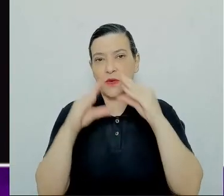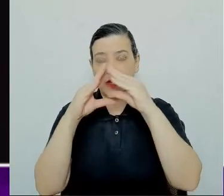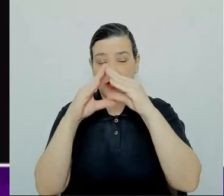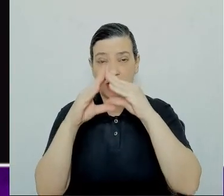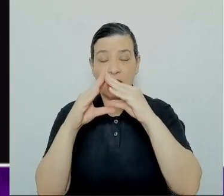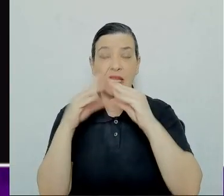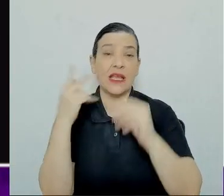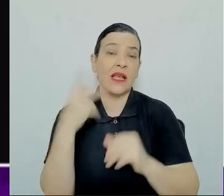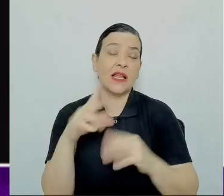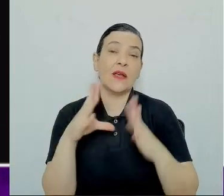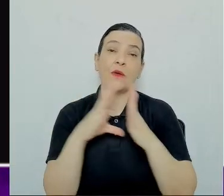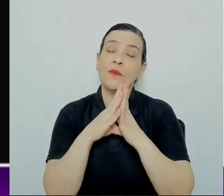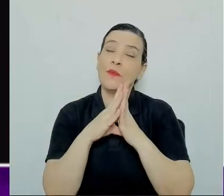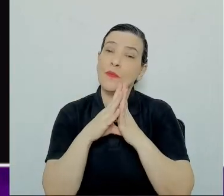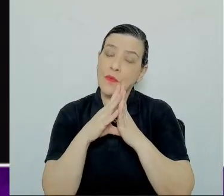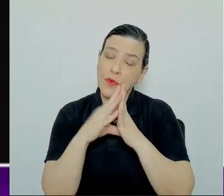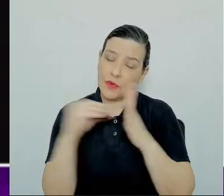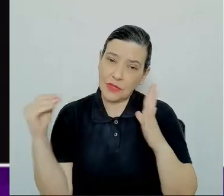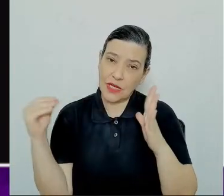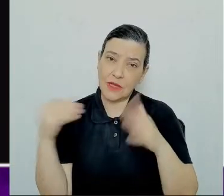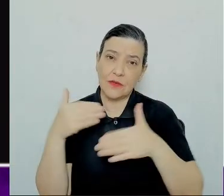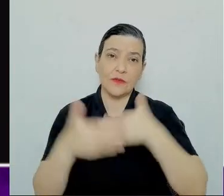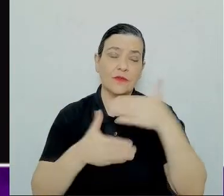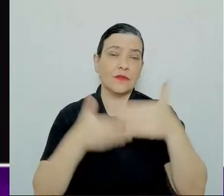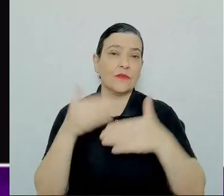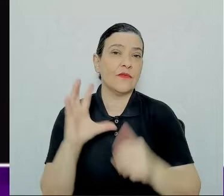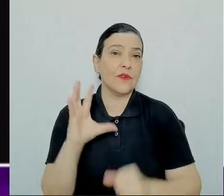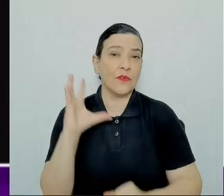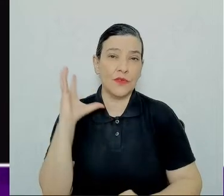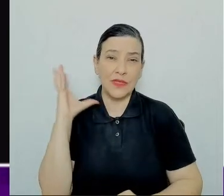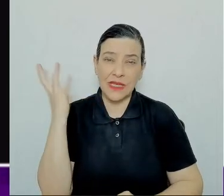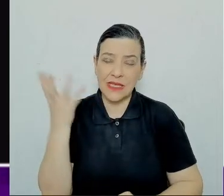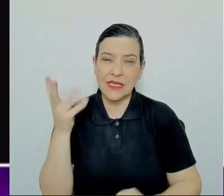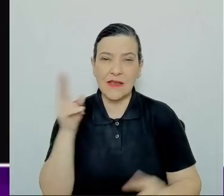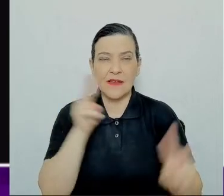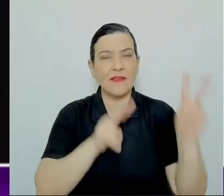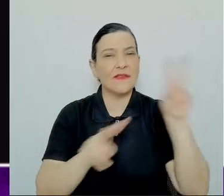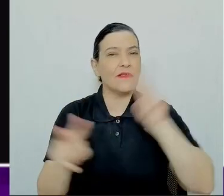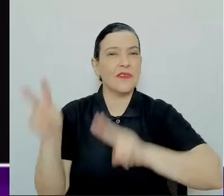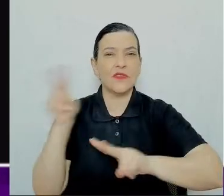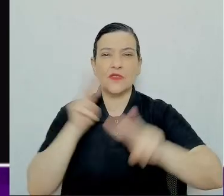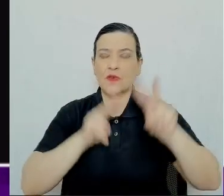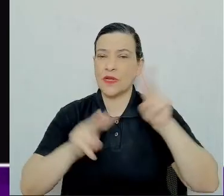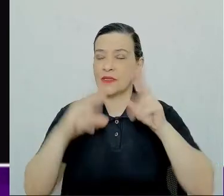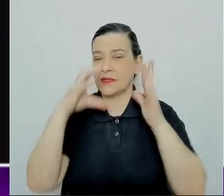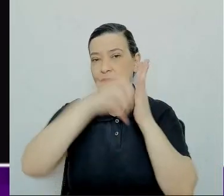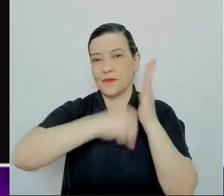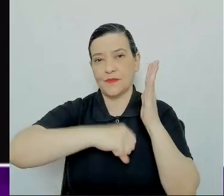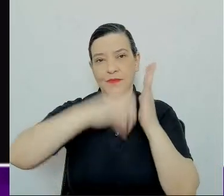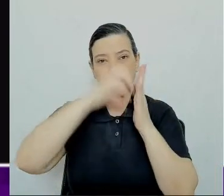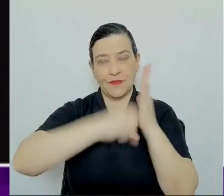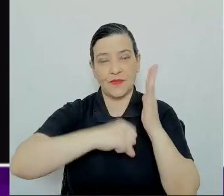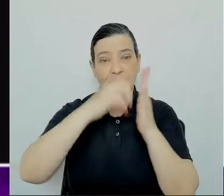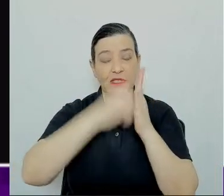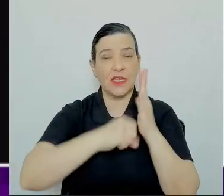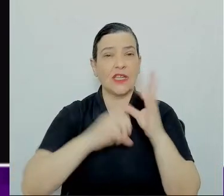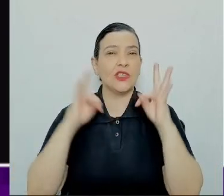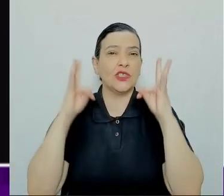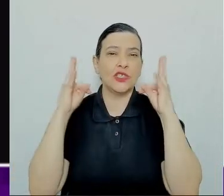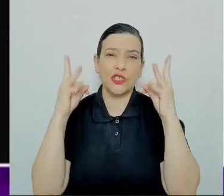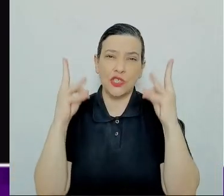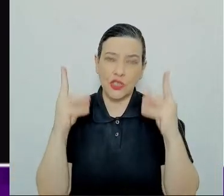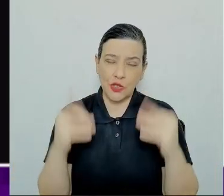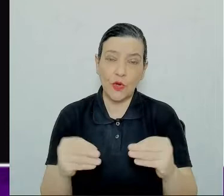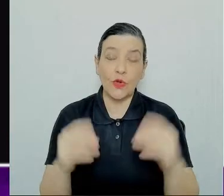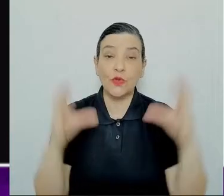um modelo onde a gente vai ter aqui toda uma visualização de dados em cima de todo o meu ambiente de